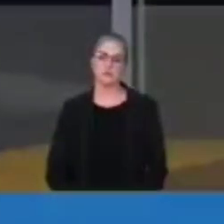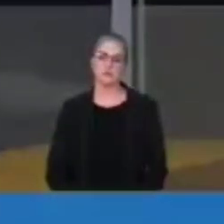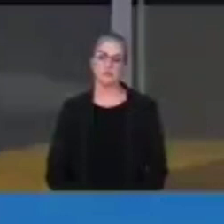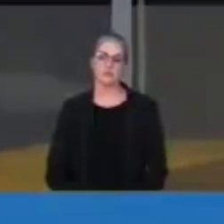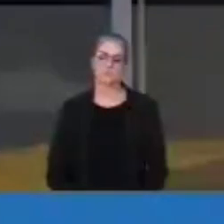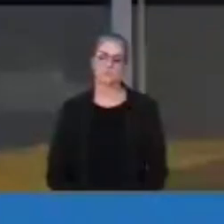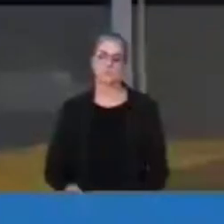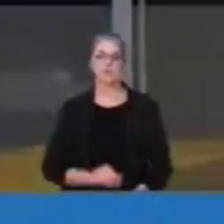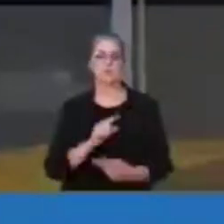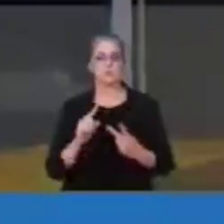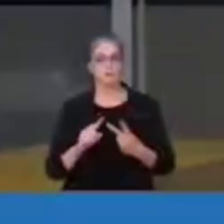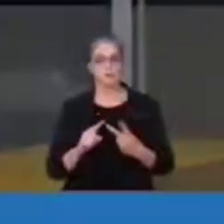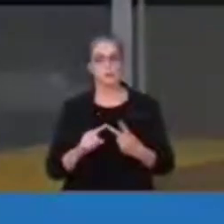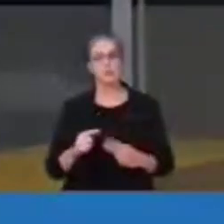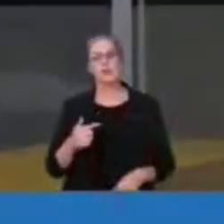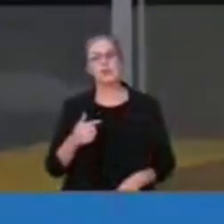público ao senador Randolph.